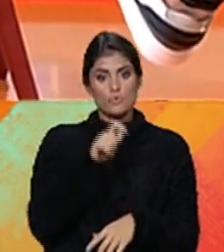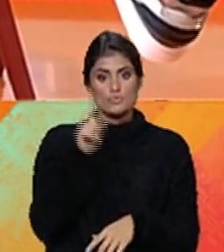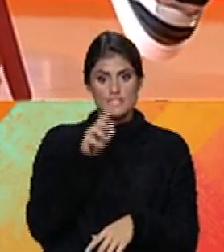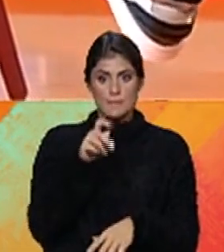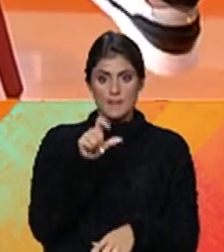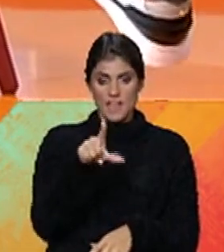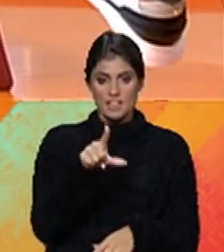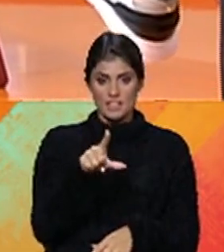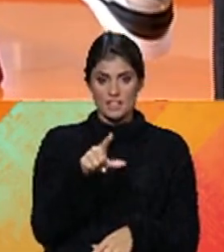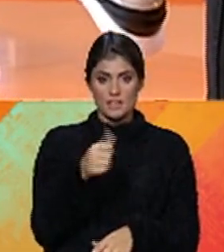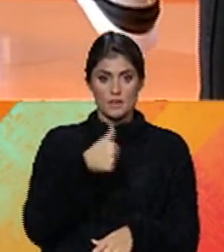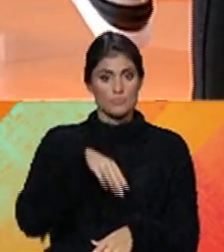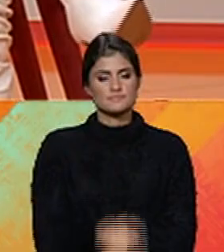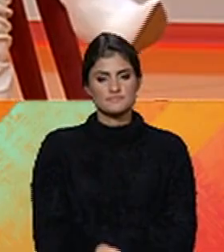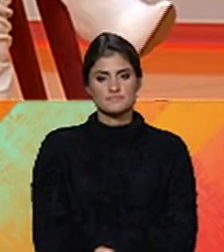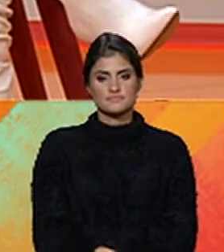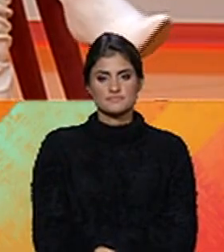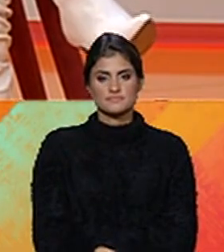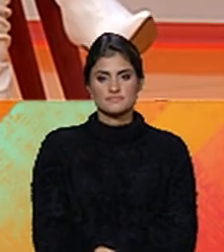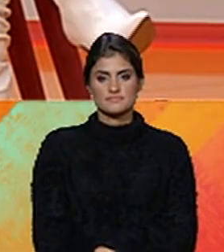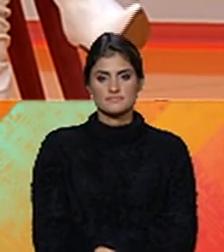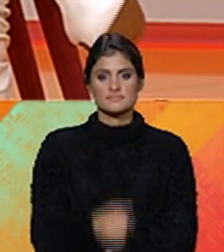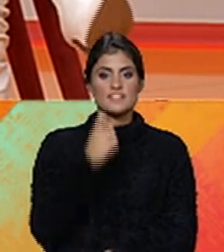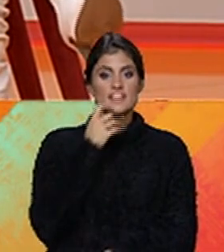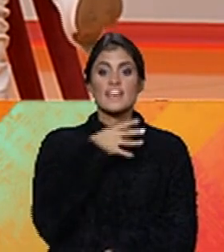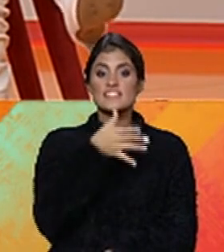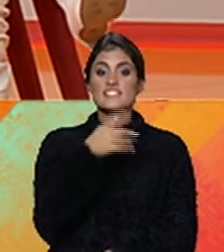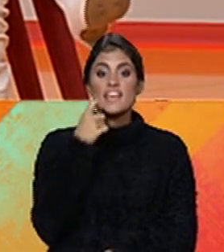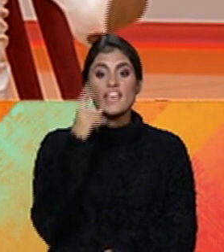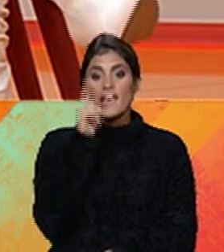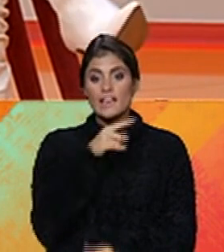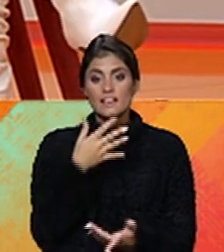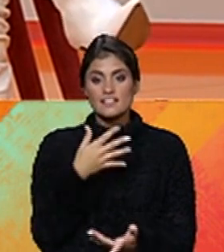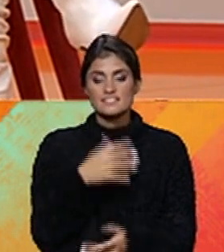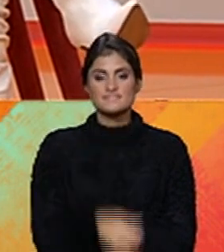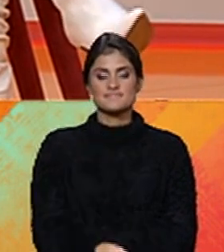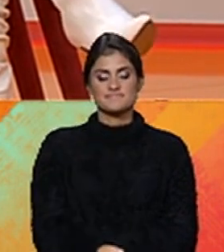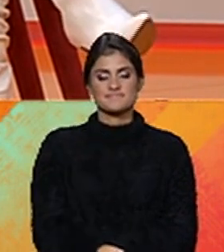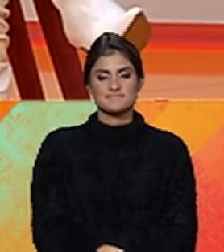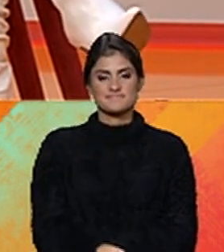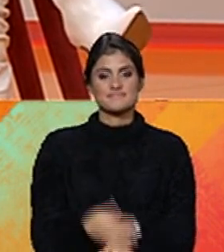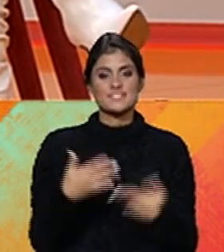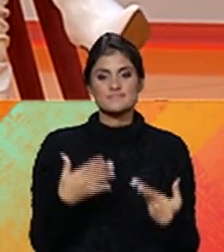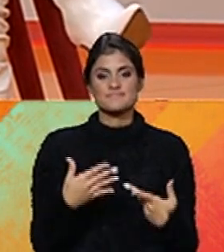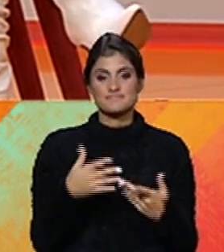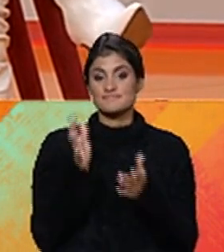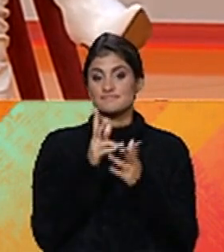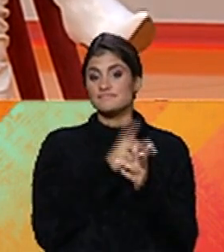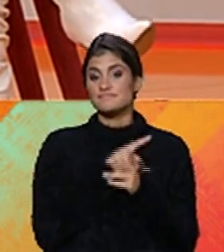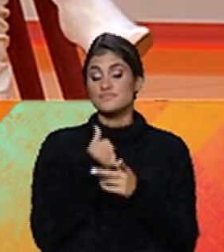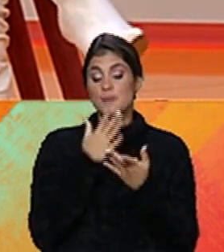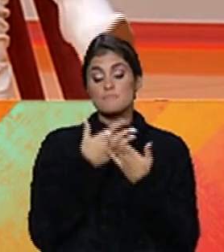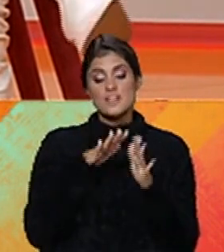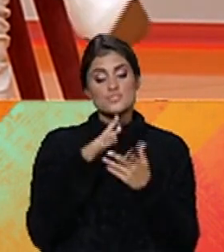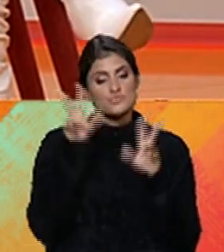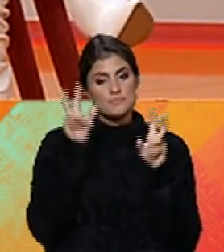Olá, Zé Manel. Zé, boa tarde, Zé. Ah, quem diz é quem é? Ah, quem é o quê? Por aí fora. Pronto. Só que o tema. Mas não